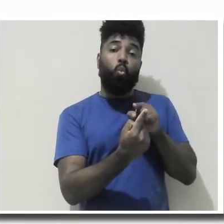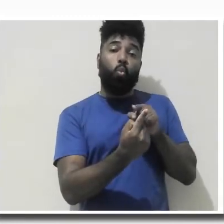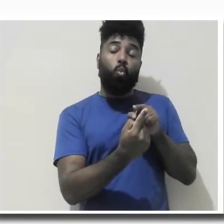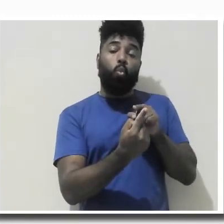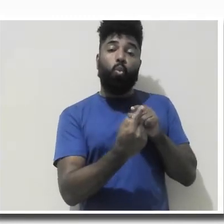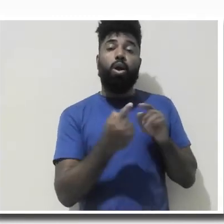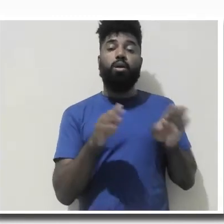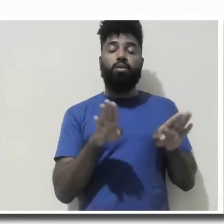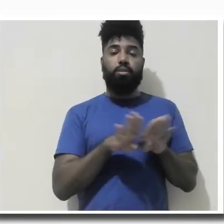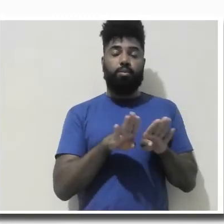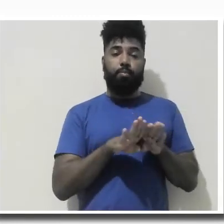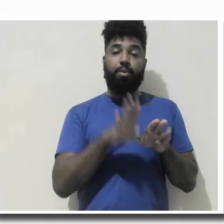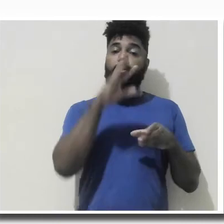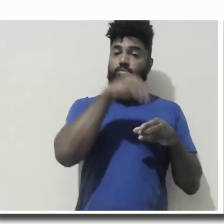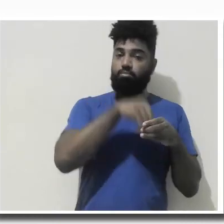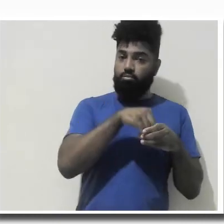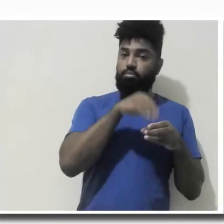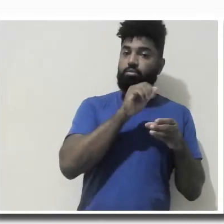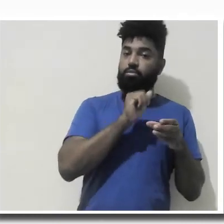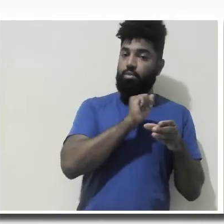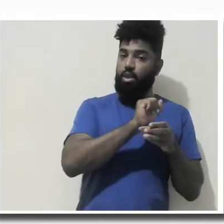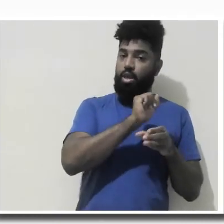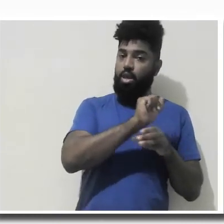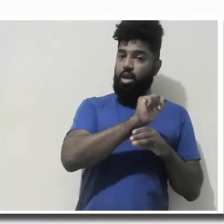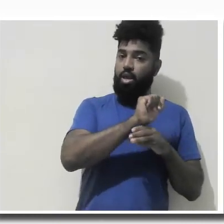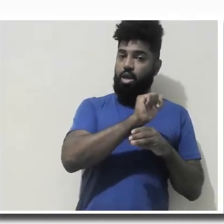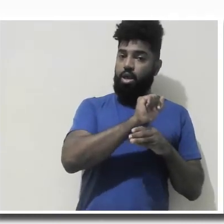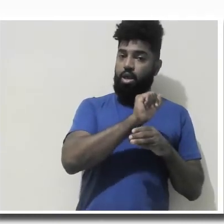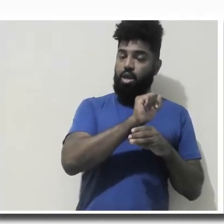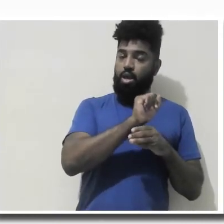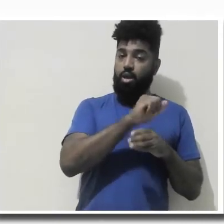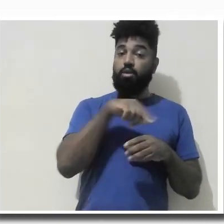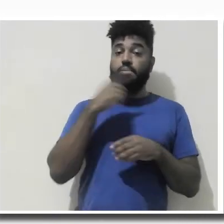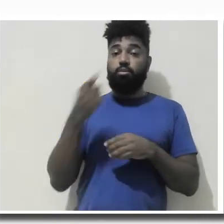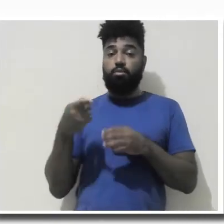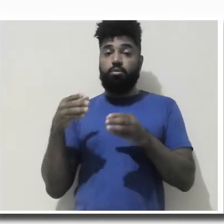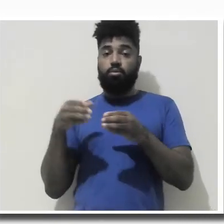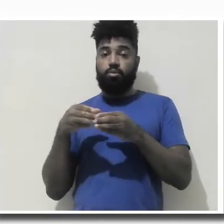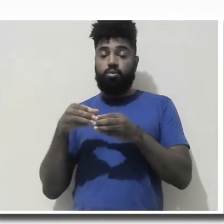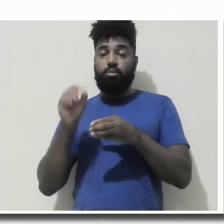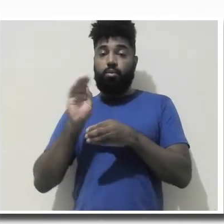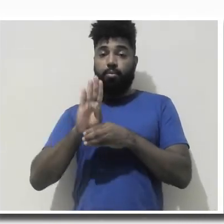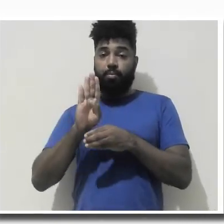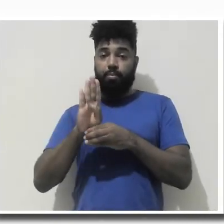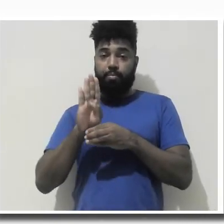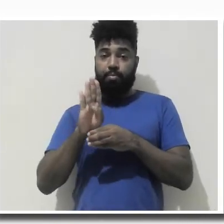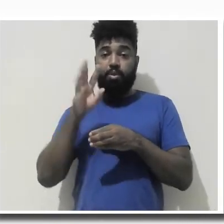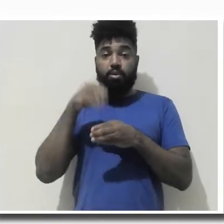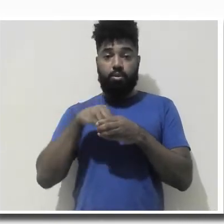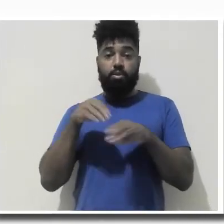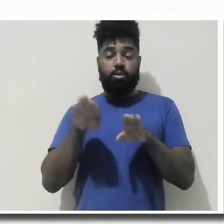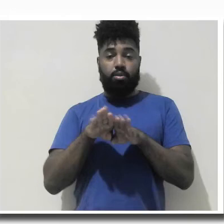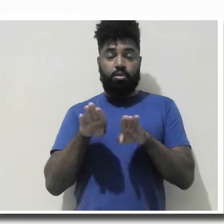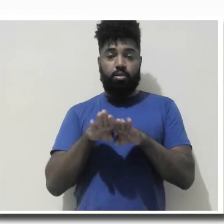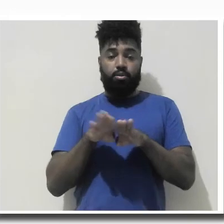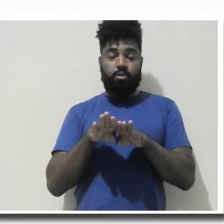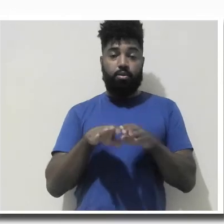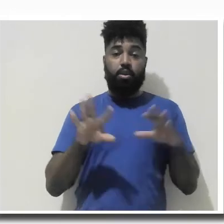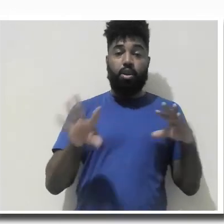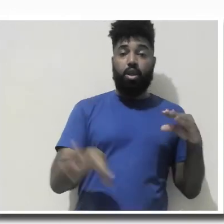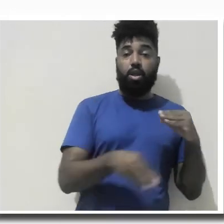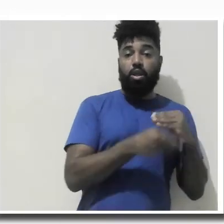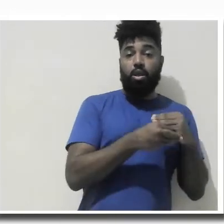também está em A, além de estar em B. Qual é o complementar de